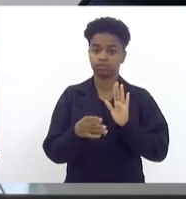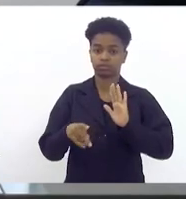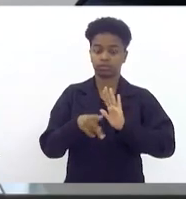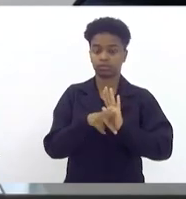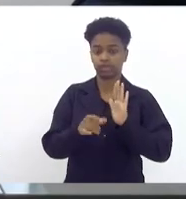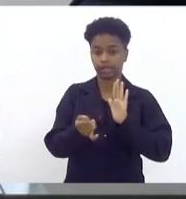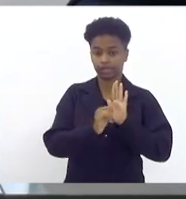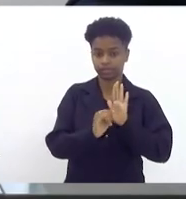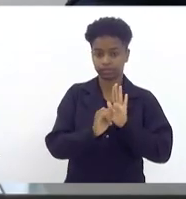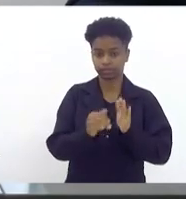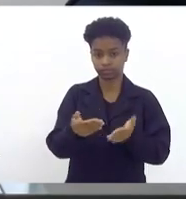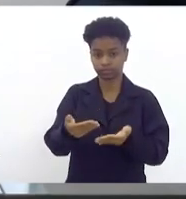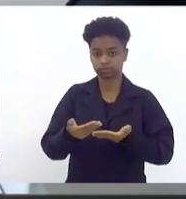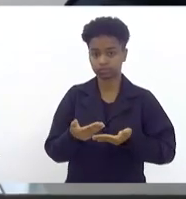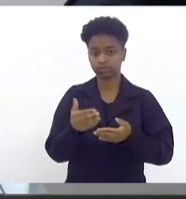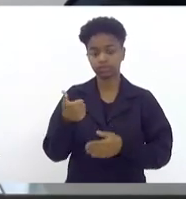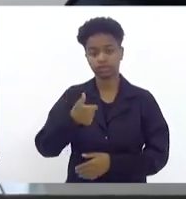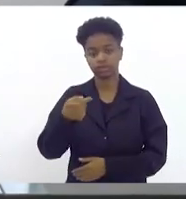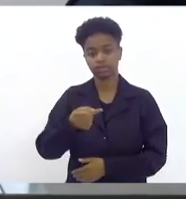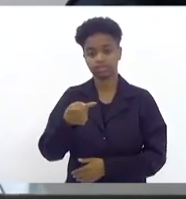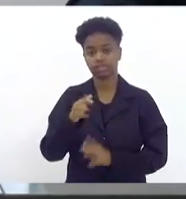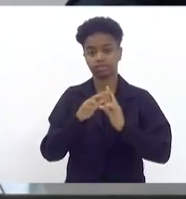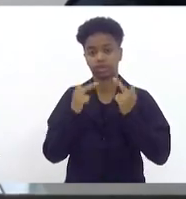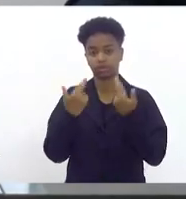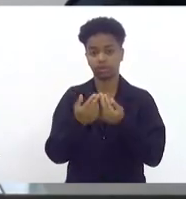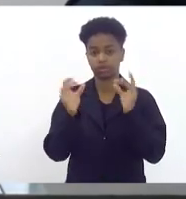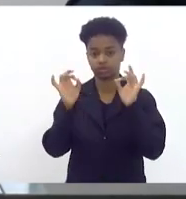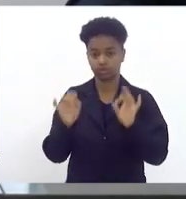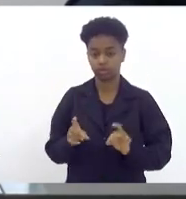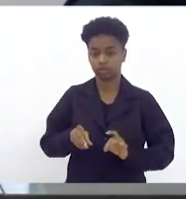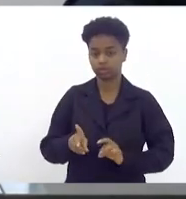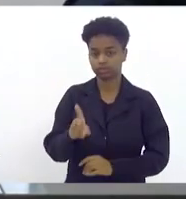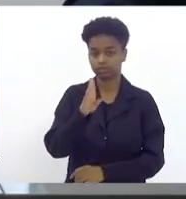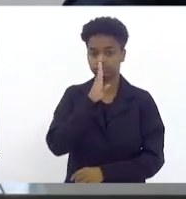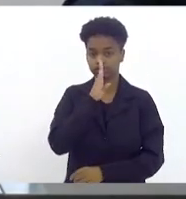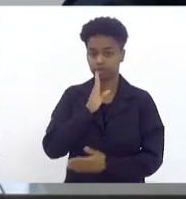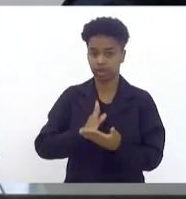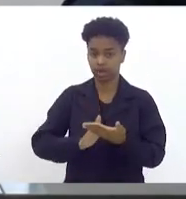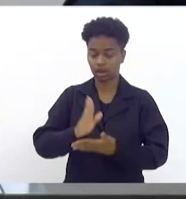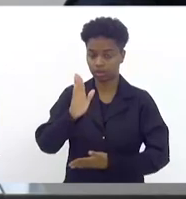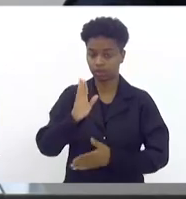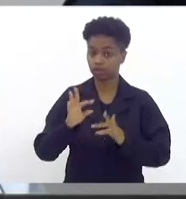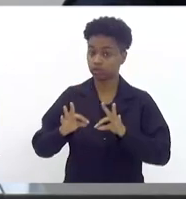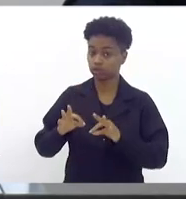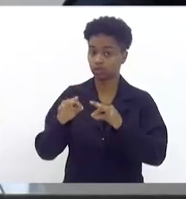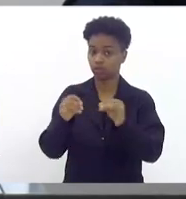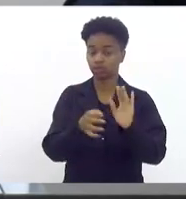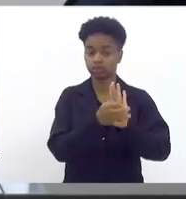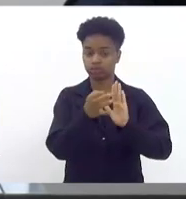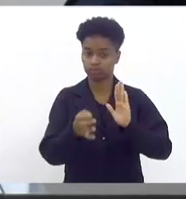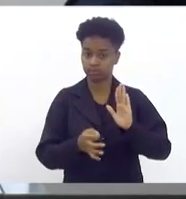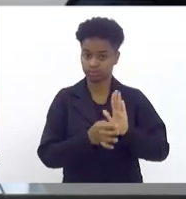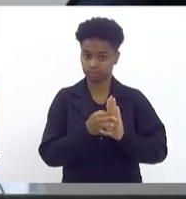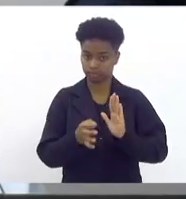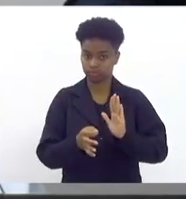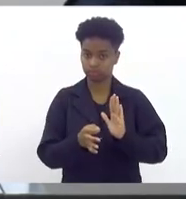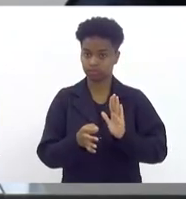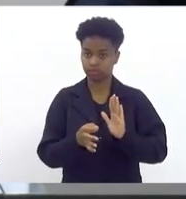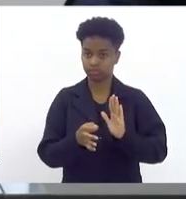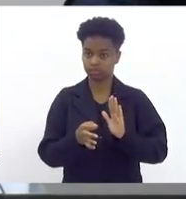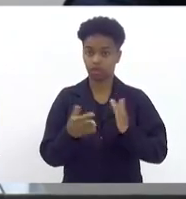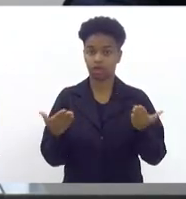de convocação da 7ª reunião extraordinária, permaneçam como estão, aprovados todos os pareceres,